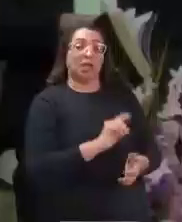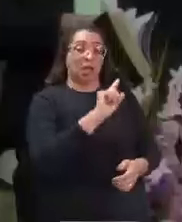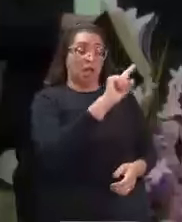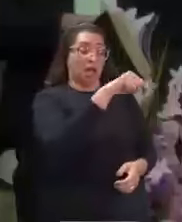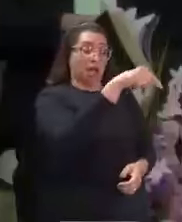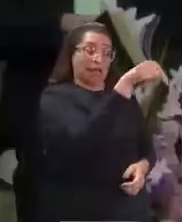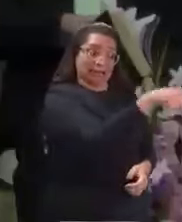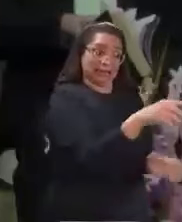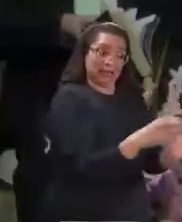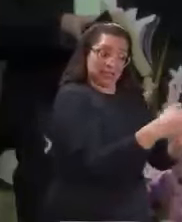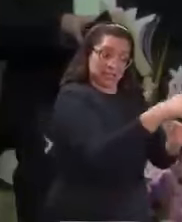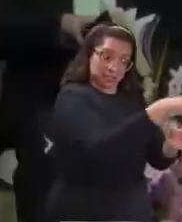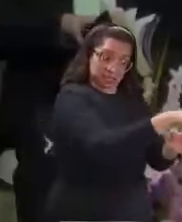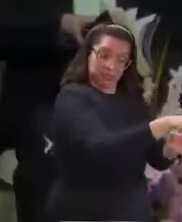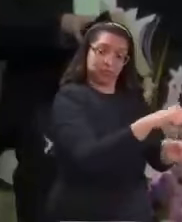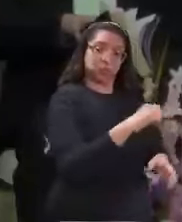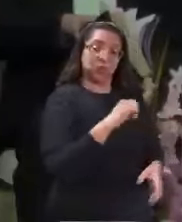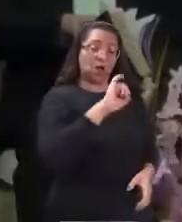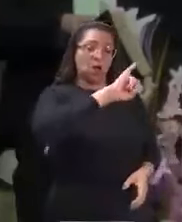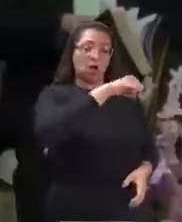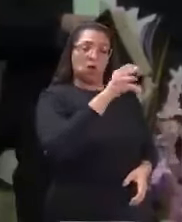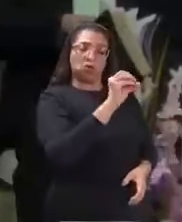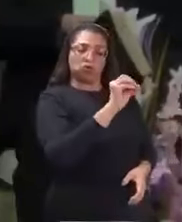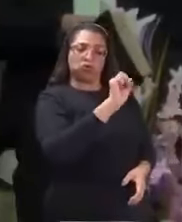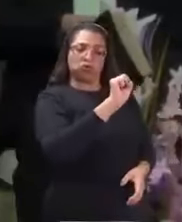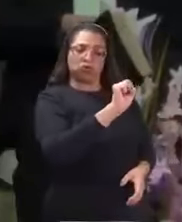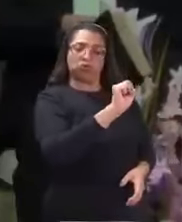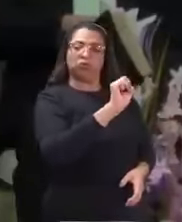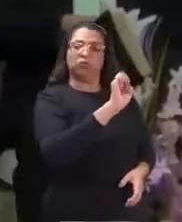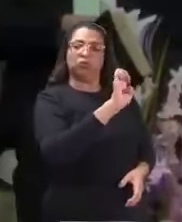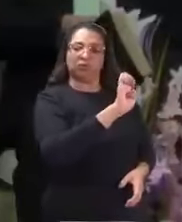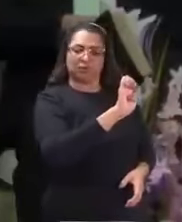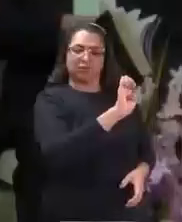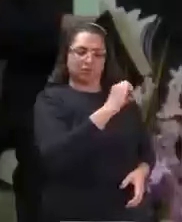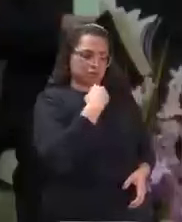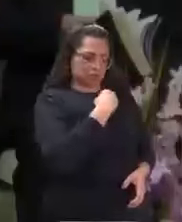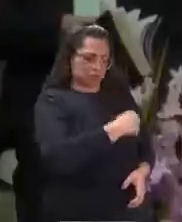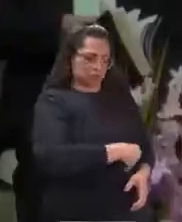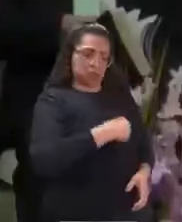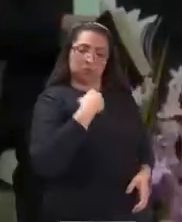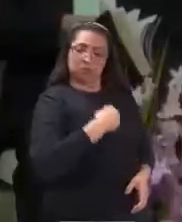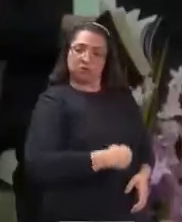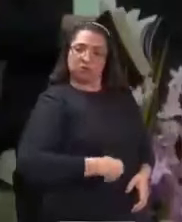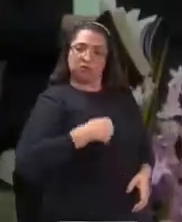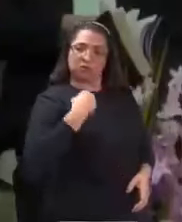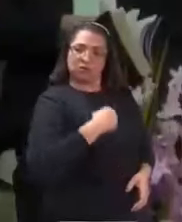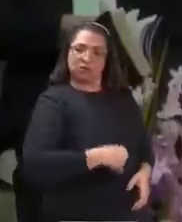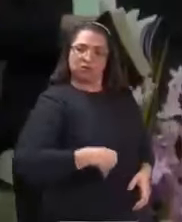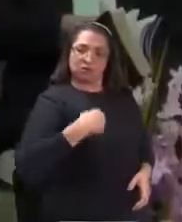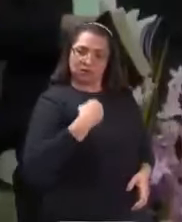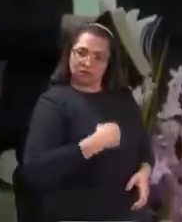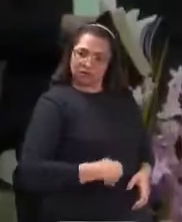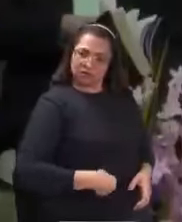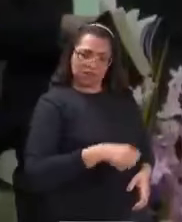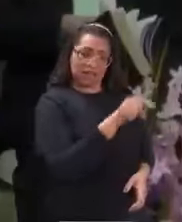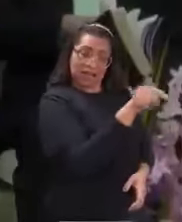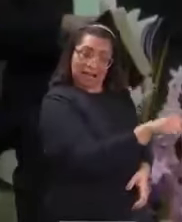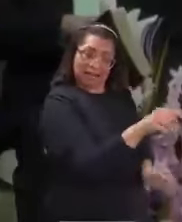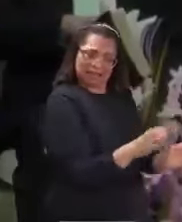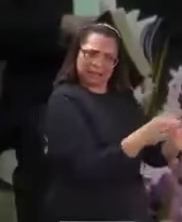final um herói Nacional um herói